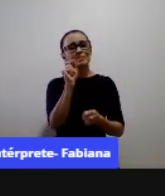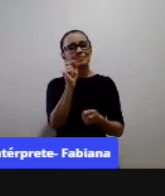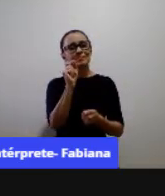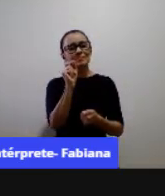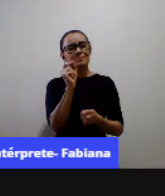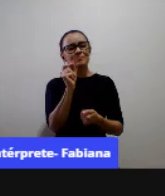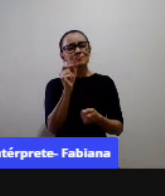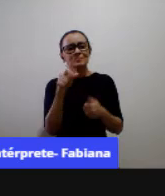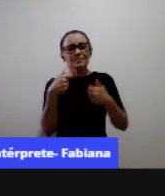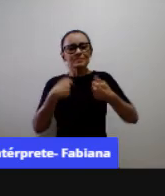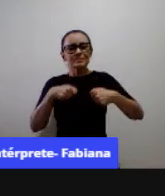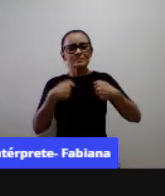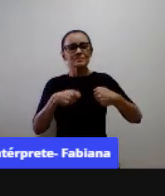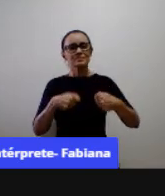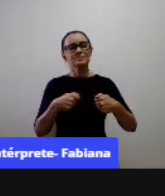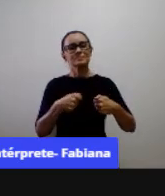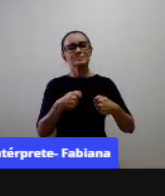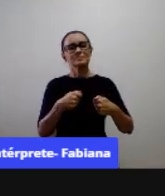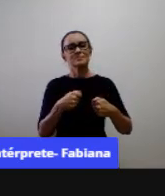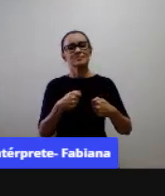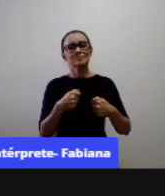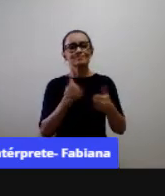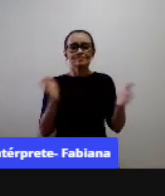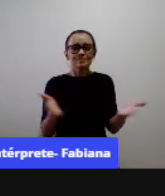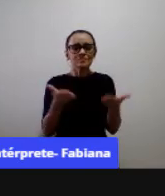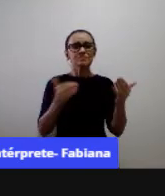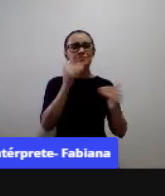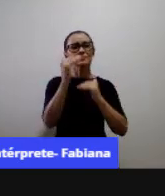nessa criança, nesse aluno com deficiência.